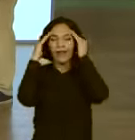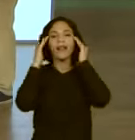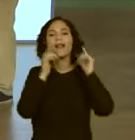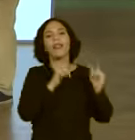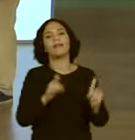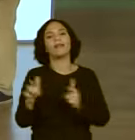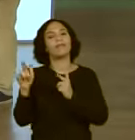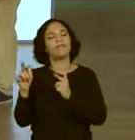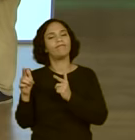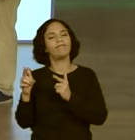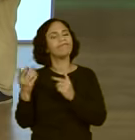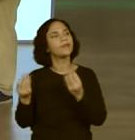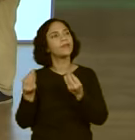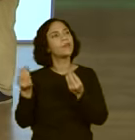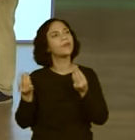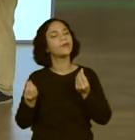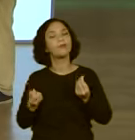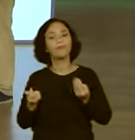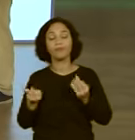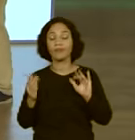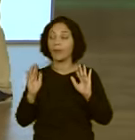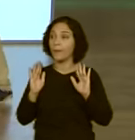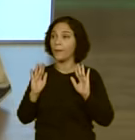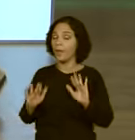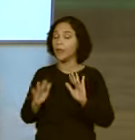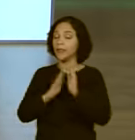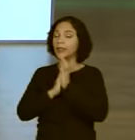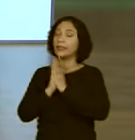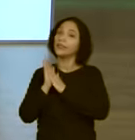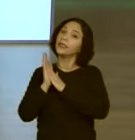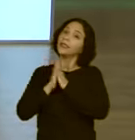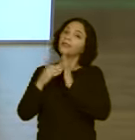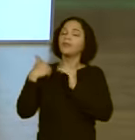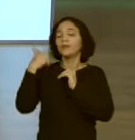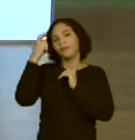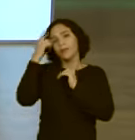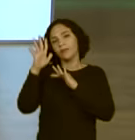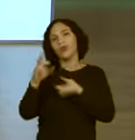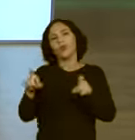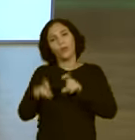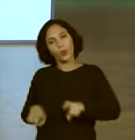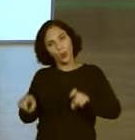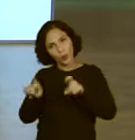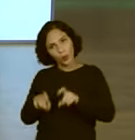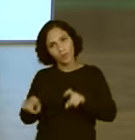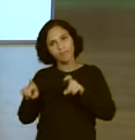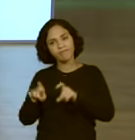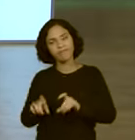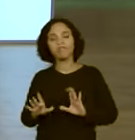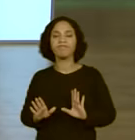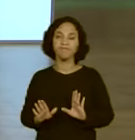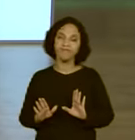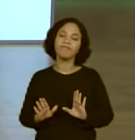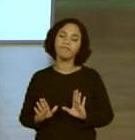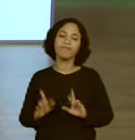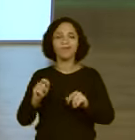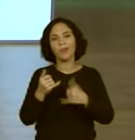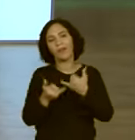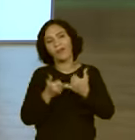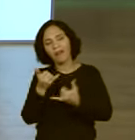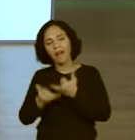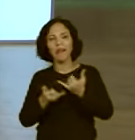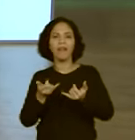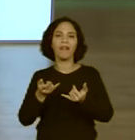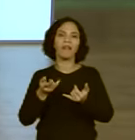de uma família com lazer e diversão? Bom, vou pensar aqui. O computador, dá pra gente assistir um filme, dá Dá gente para